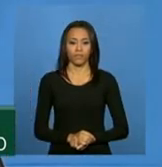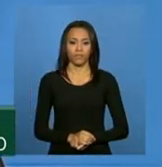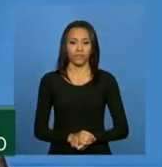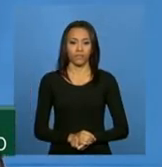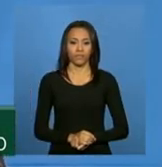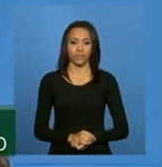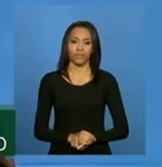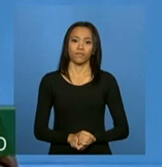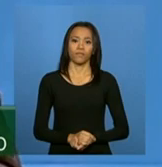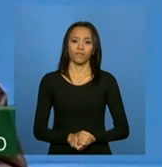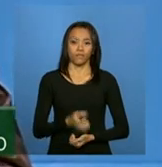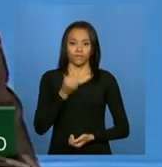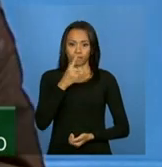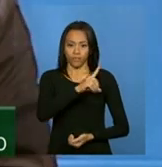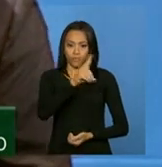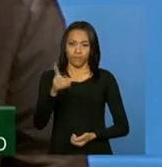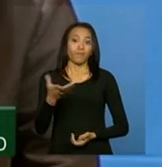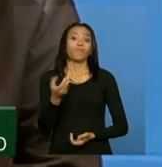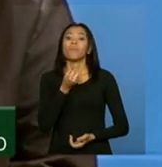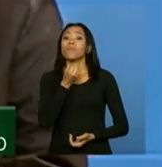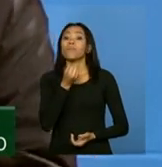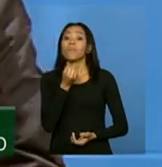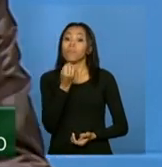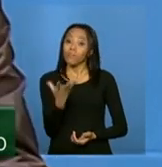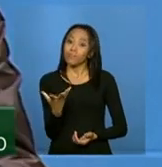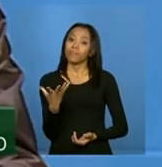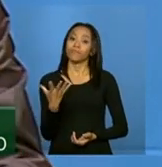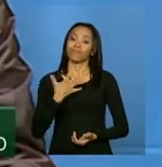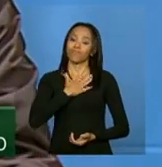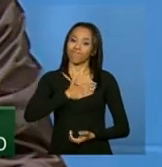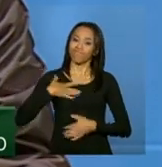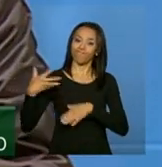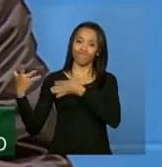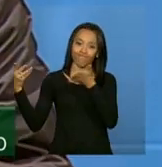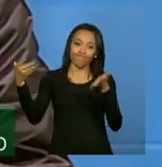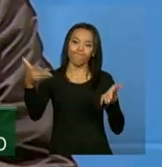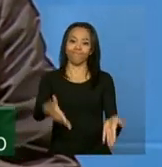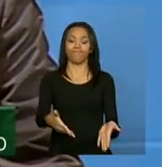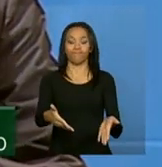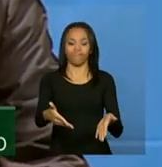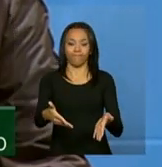Good morning, distinguished participants. Bom dia, distintos participantes.